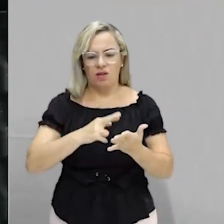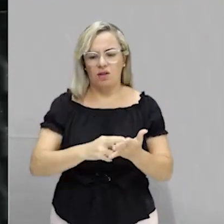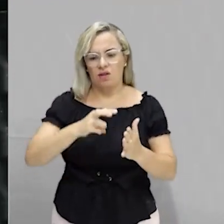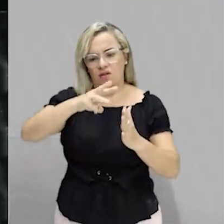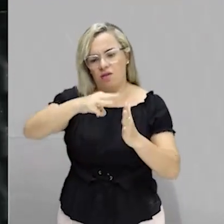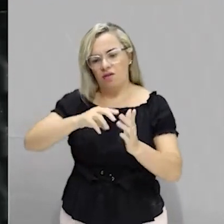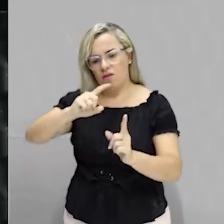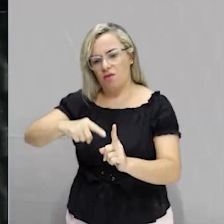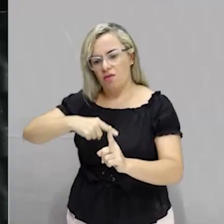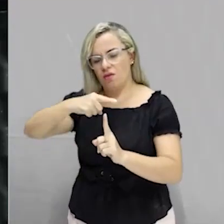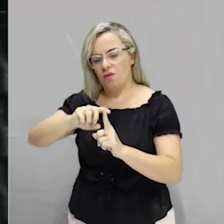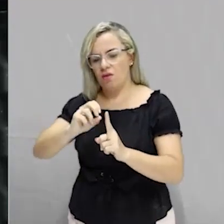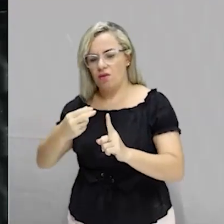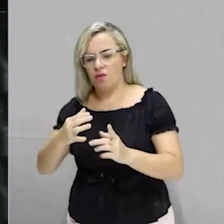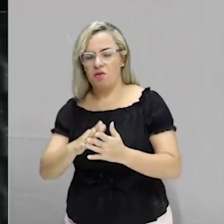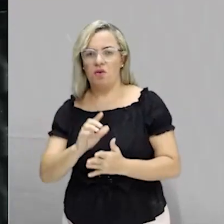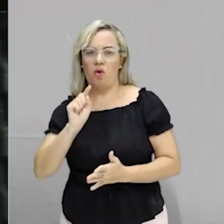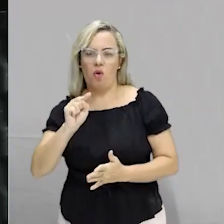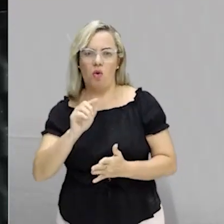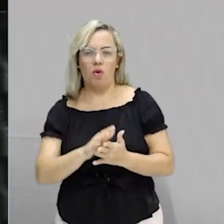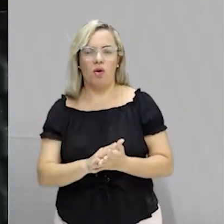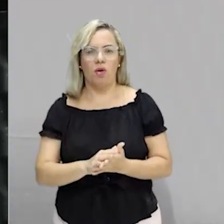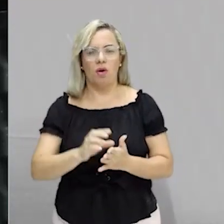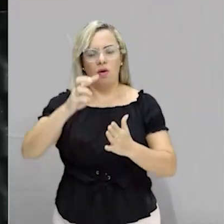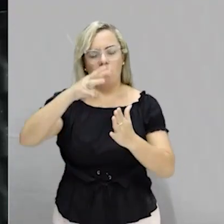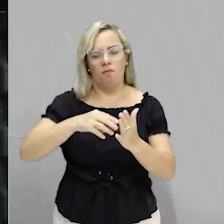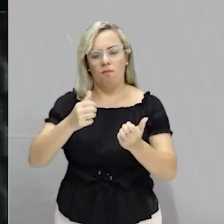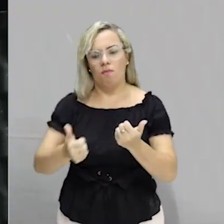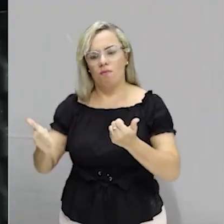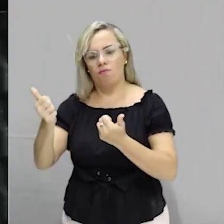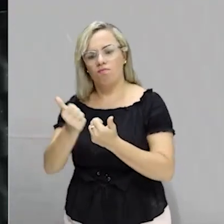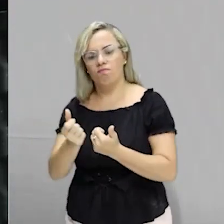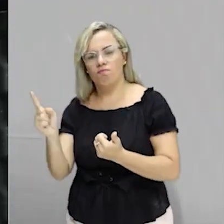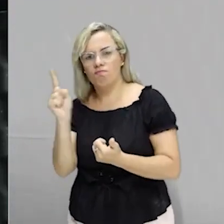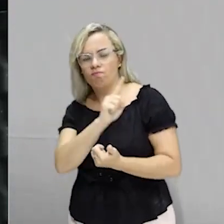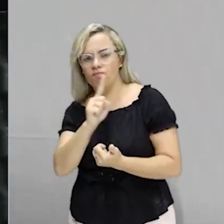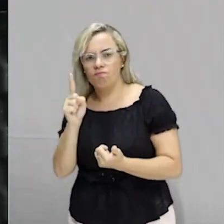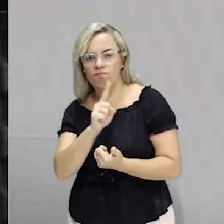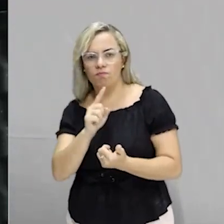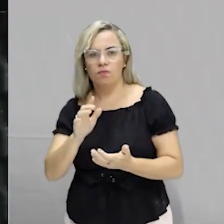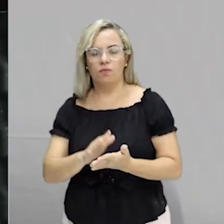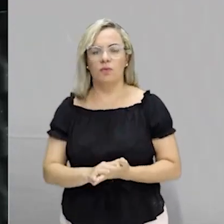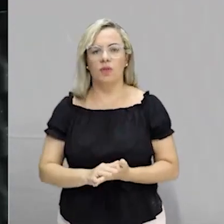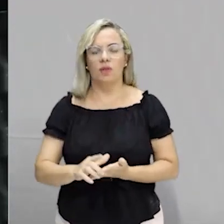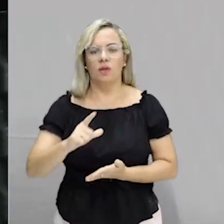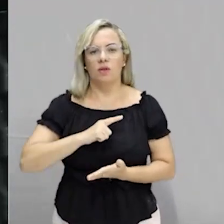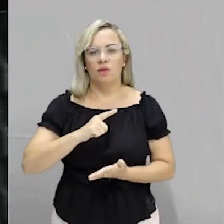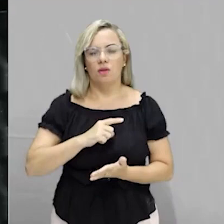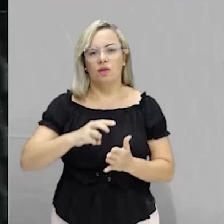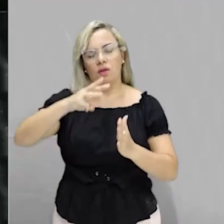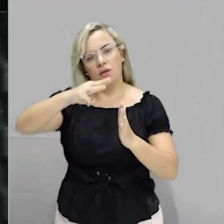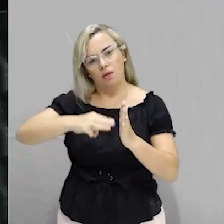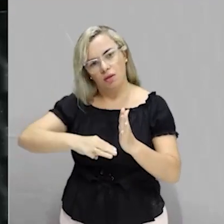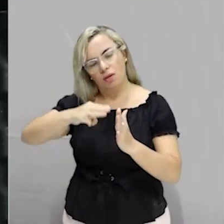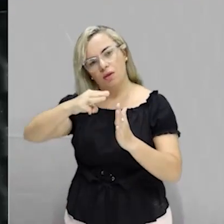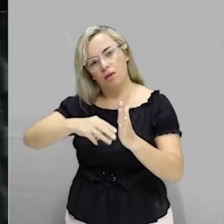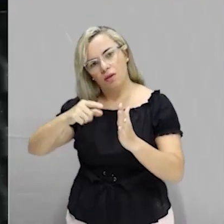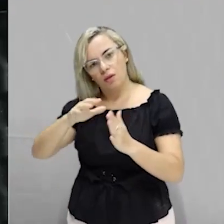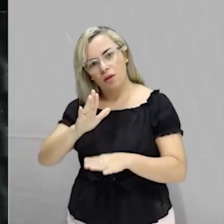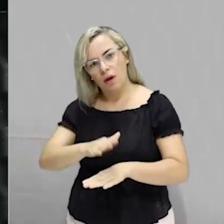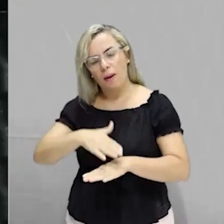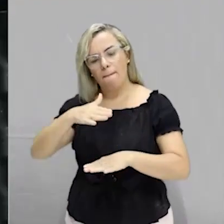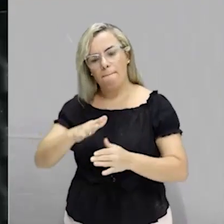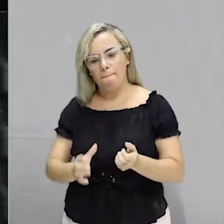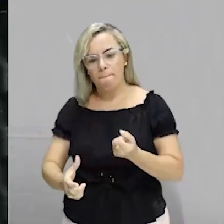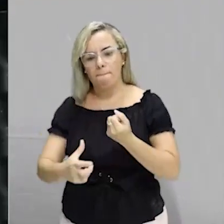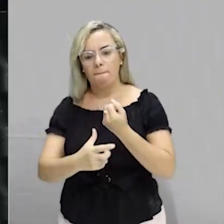método da adição, ou não, você tem que resolver pelo método da substituição. Não é esse o ponto. É aquele método que você tem mais